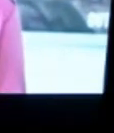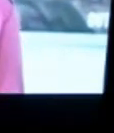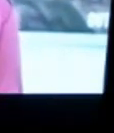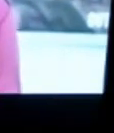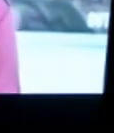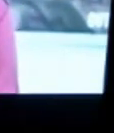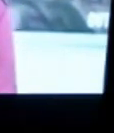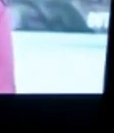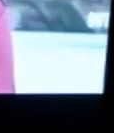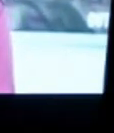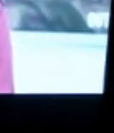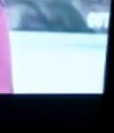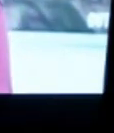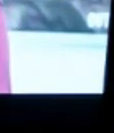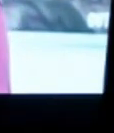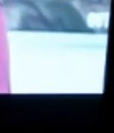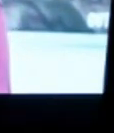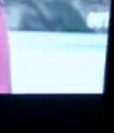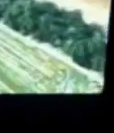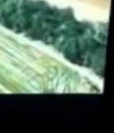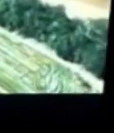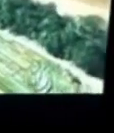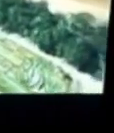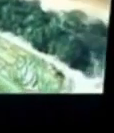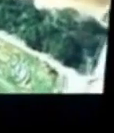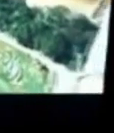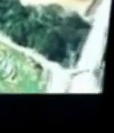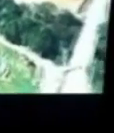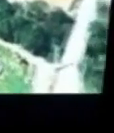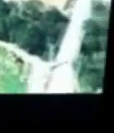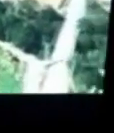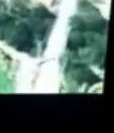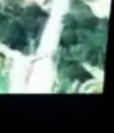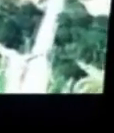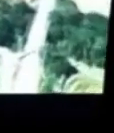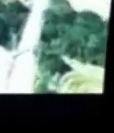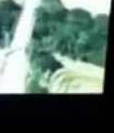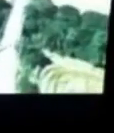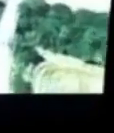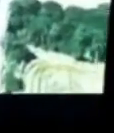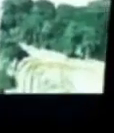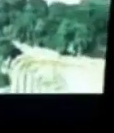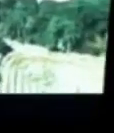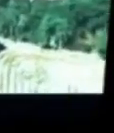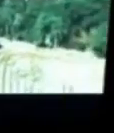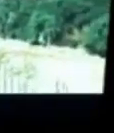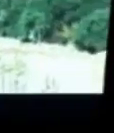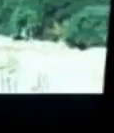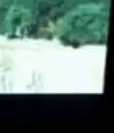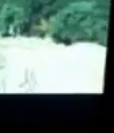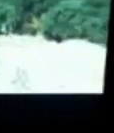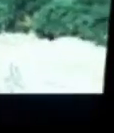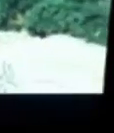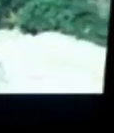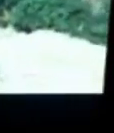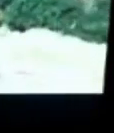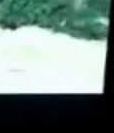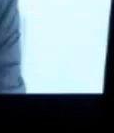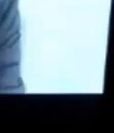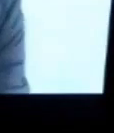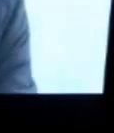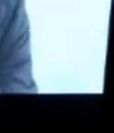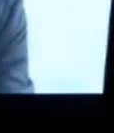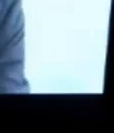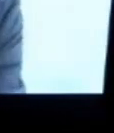Então, para a nossa região aqui, que nós temos uma região agrícola, né? Município agrícola, então vai favorecer